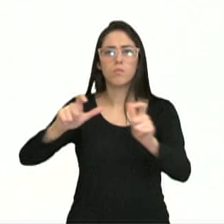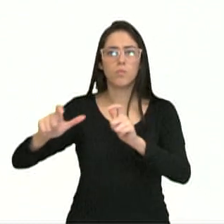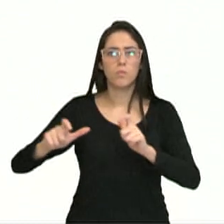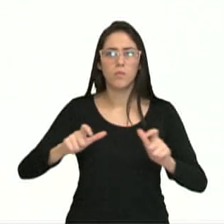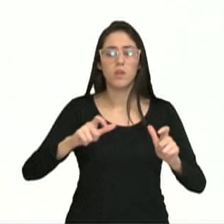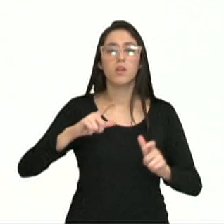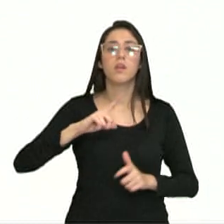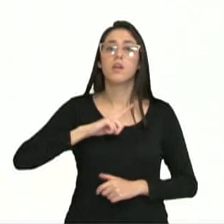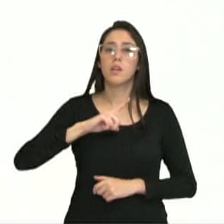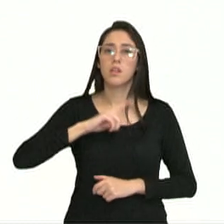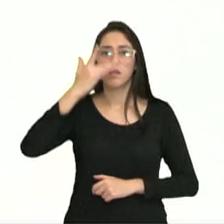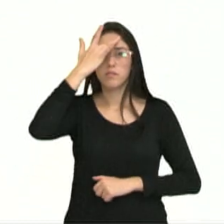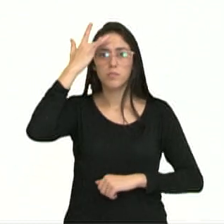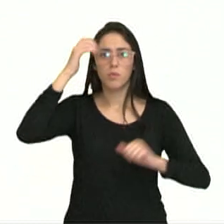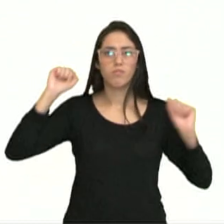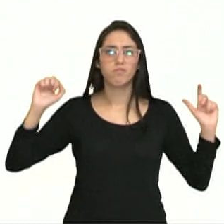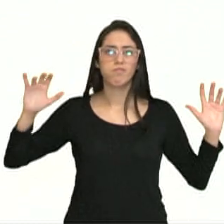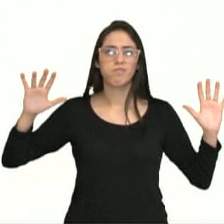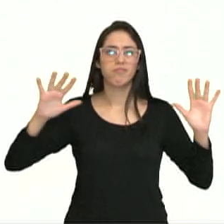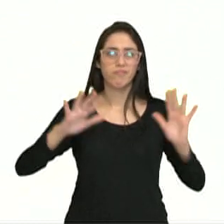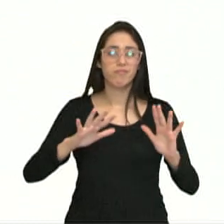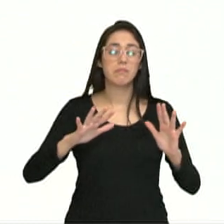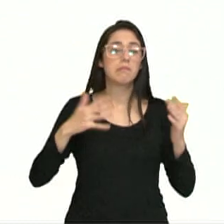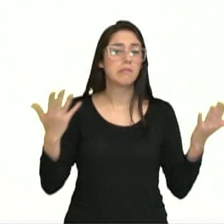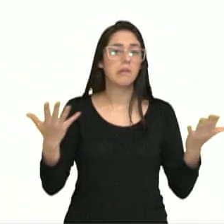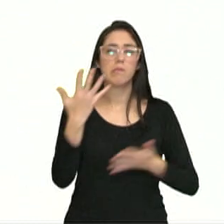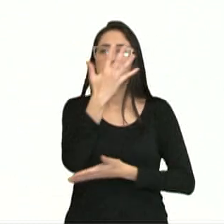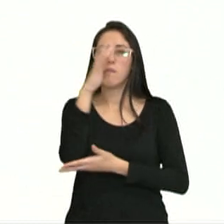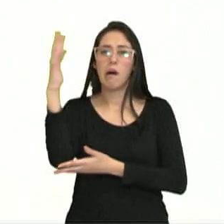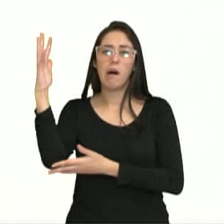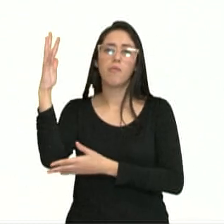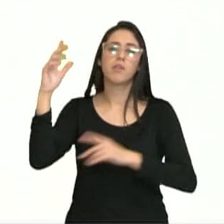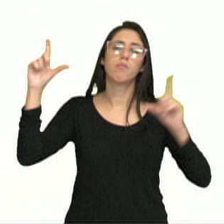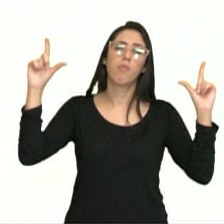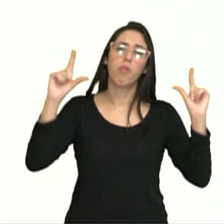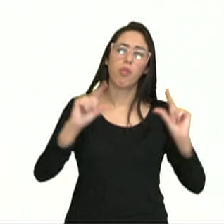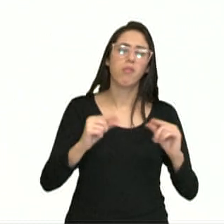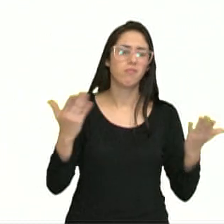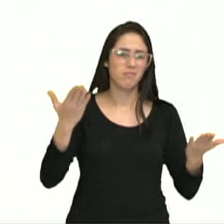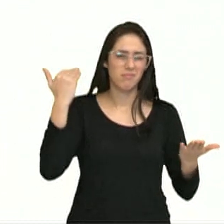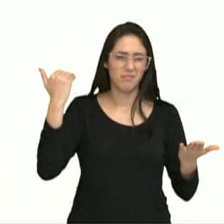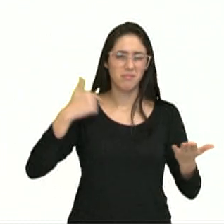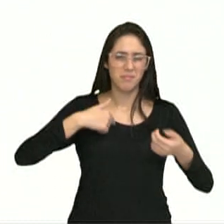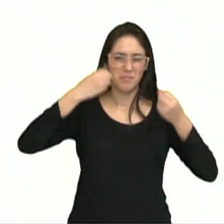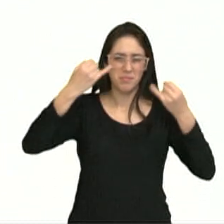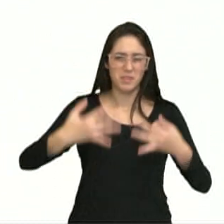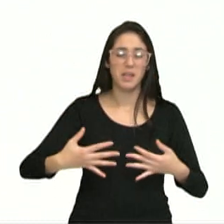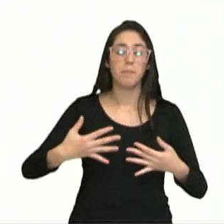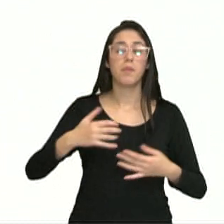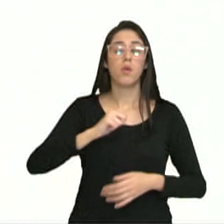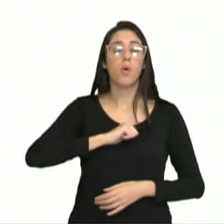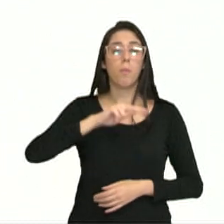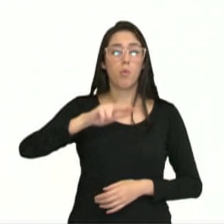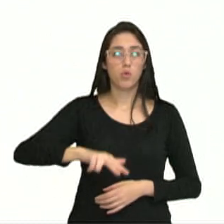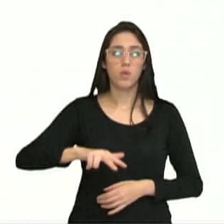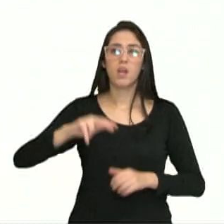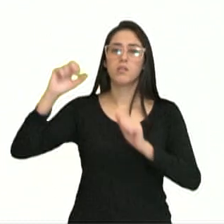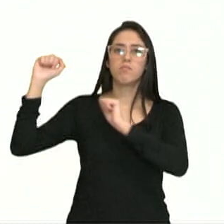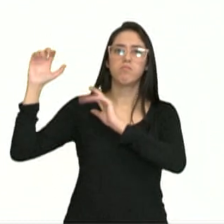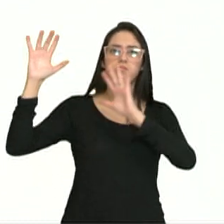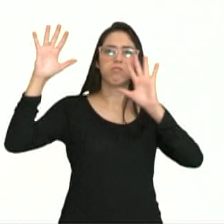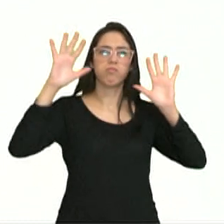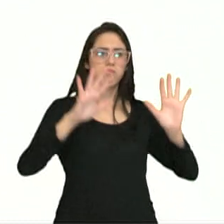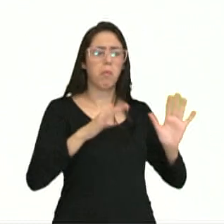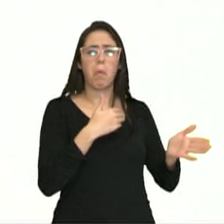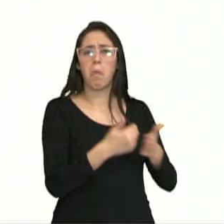de grande parte da vegetação original. Como eu havia falado, os portugueses entraram, eles não se preocuparam muito com